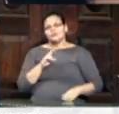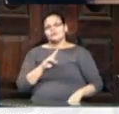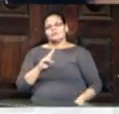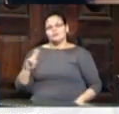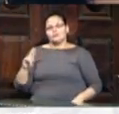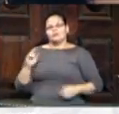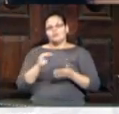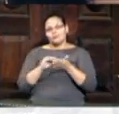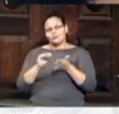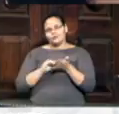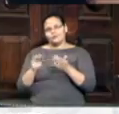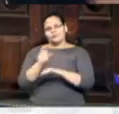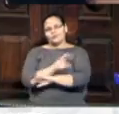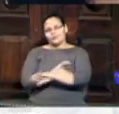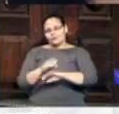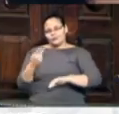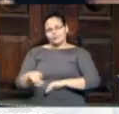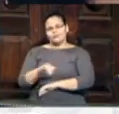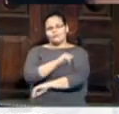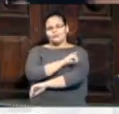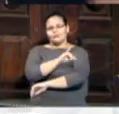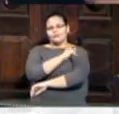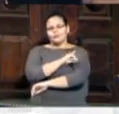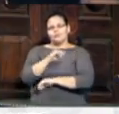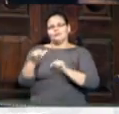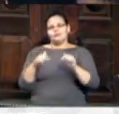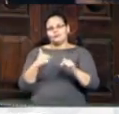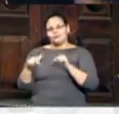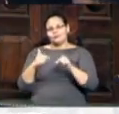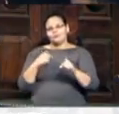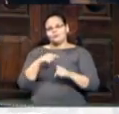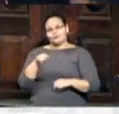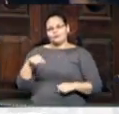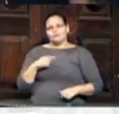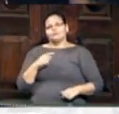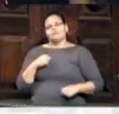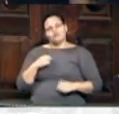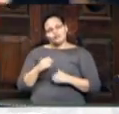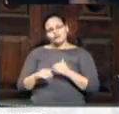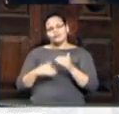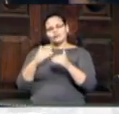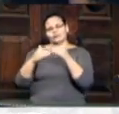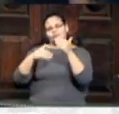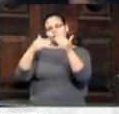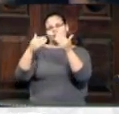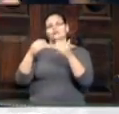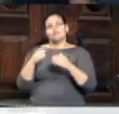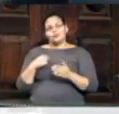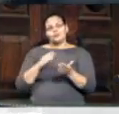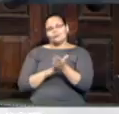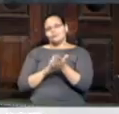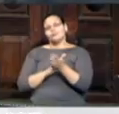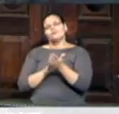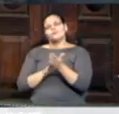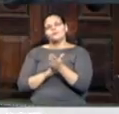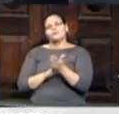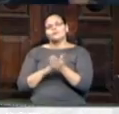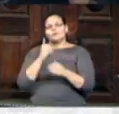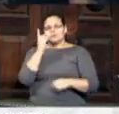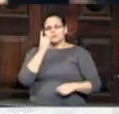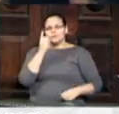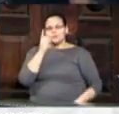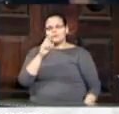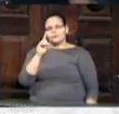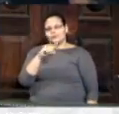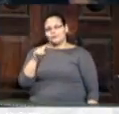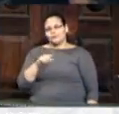da Secretaria de Cultura do Estado do Rio de Janeiro, o trabalho que vocês vêm desenvolvendo. Parabenizar o deputado Zaqueu,